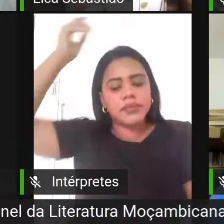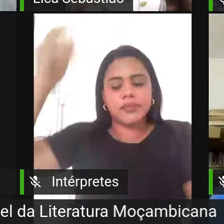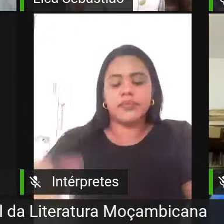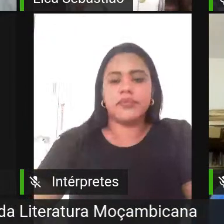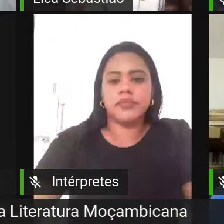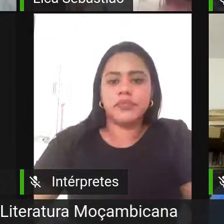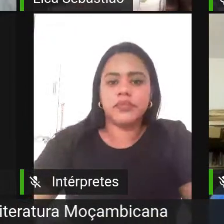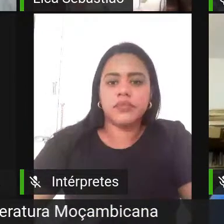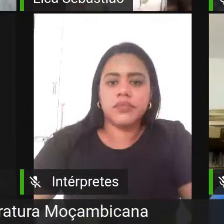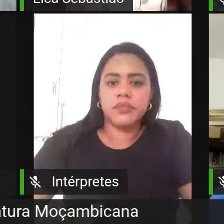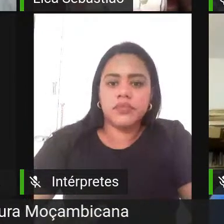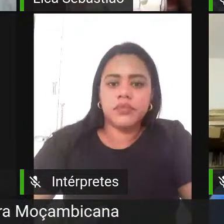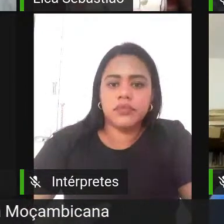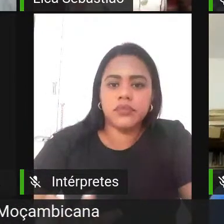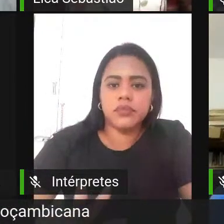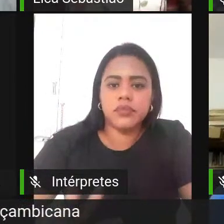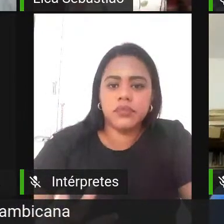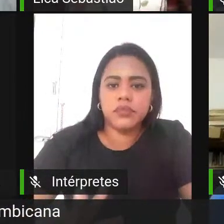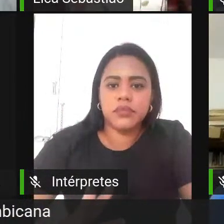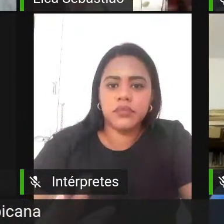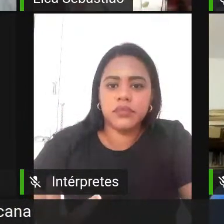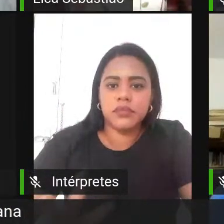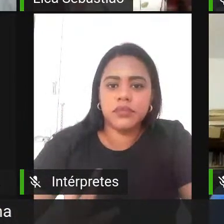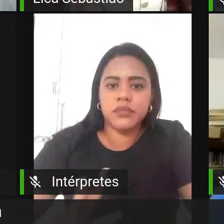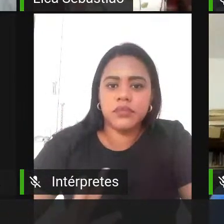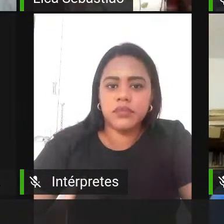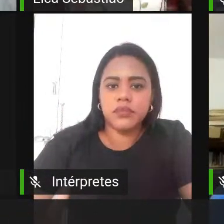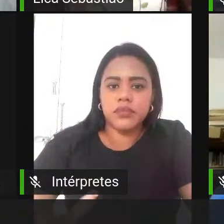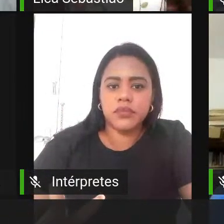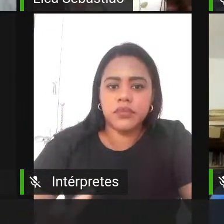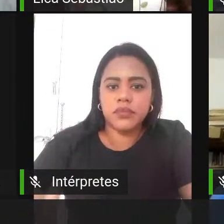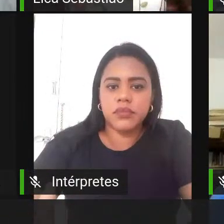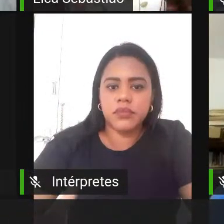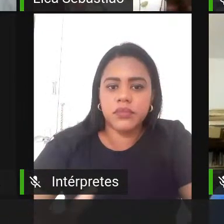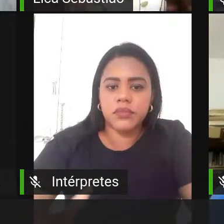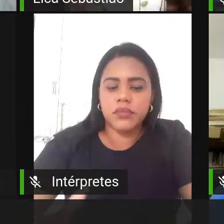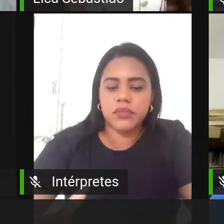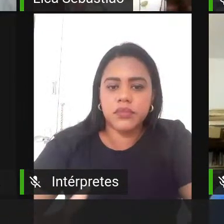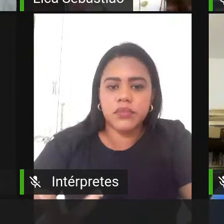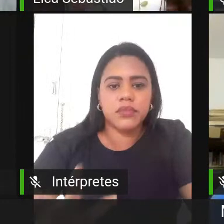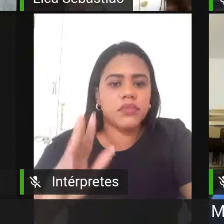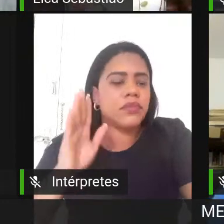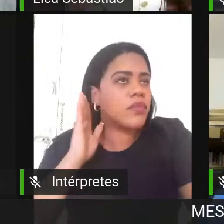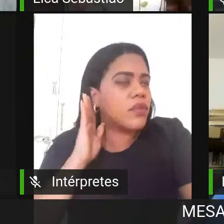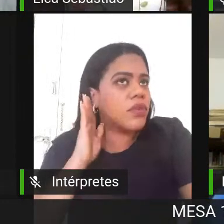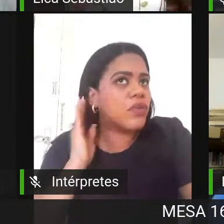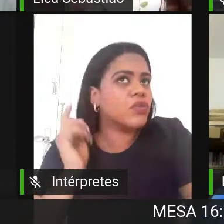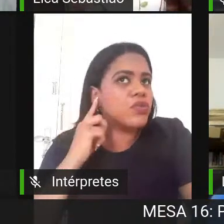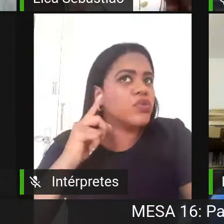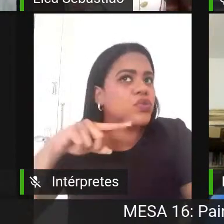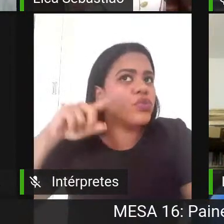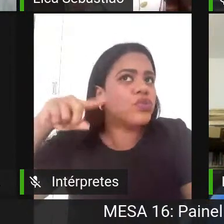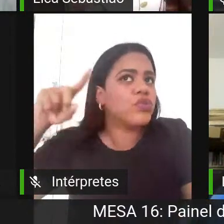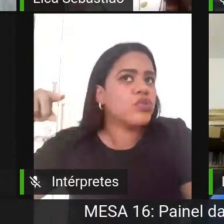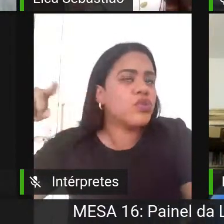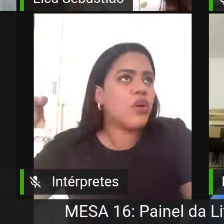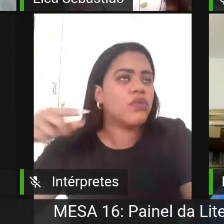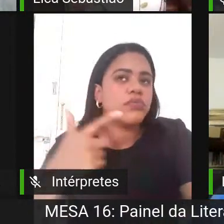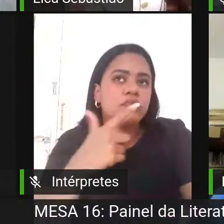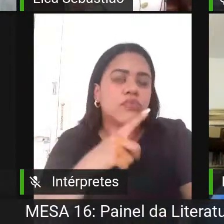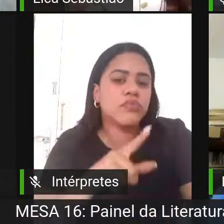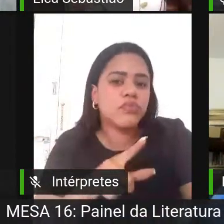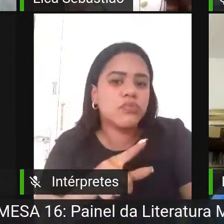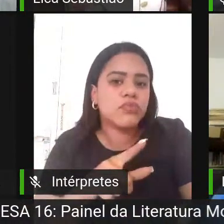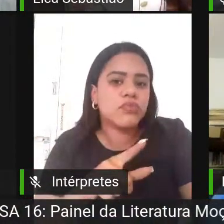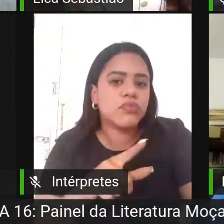Com algumas interrupções, o som está a chegar. Lucílio, confirmamos mais uma vez. Tá tudo E todos